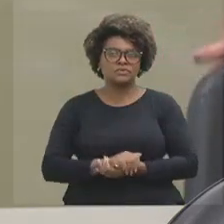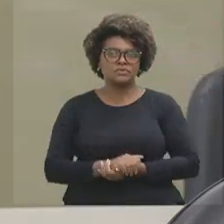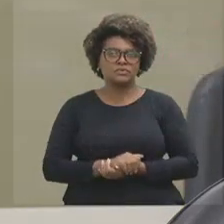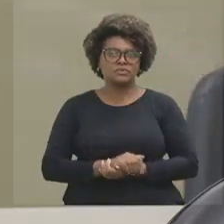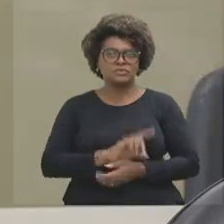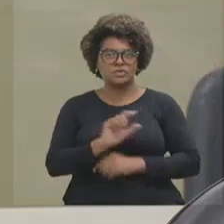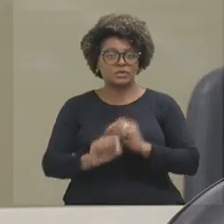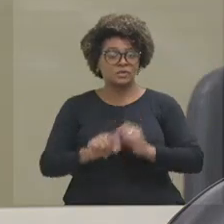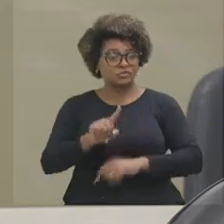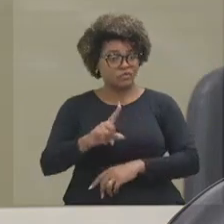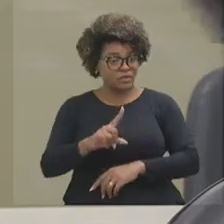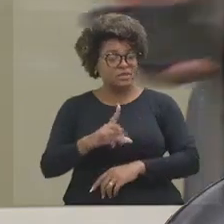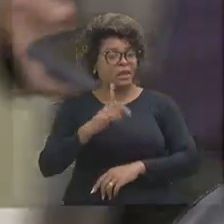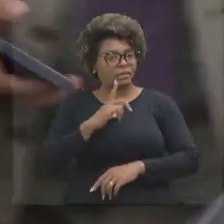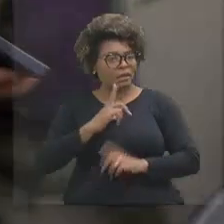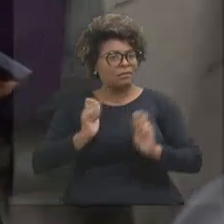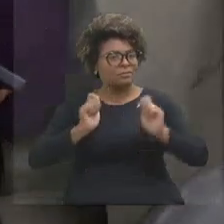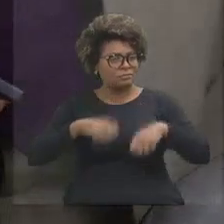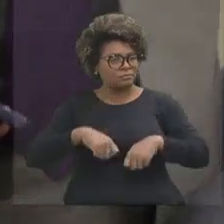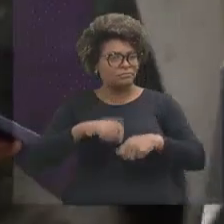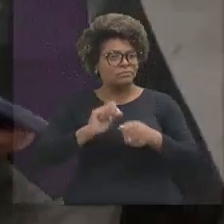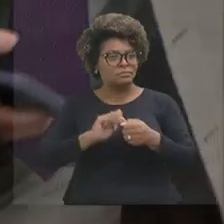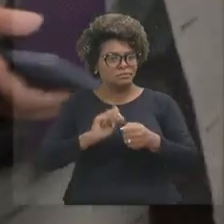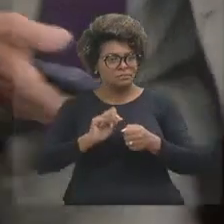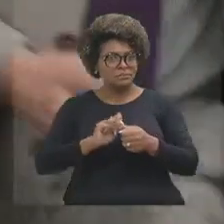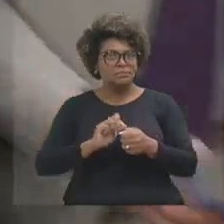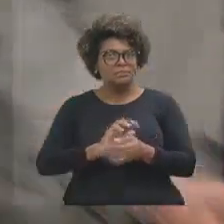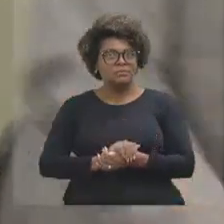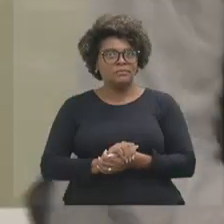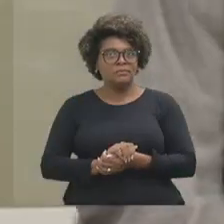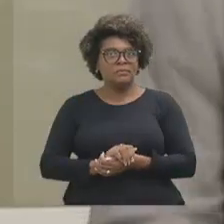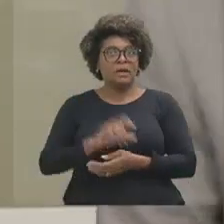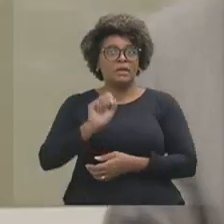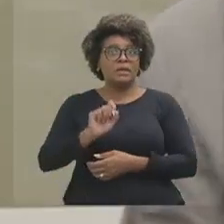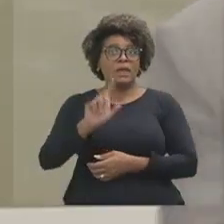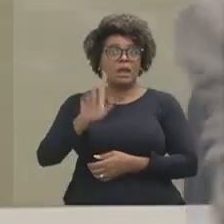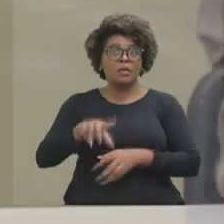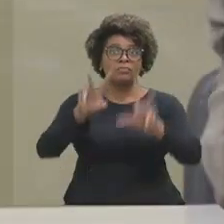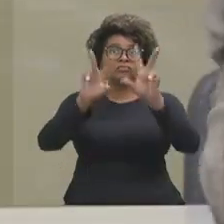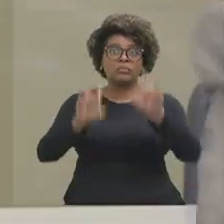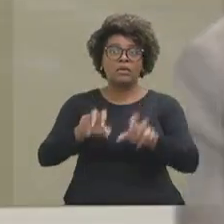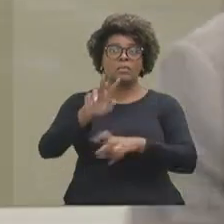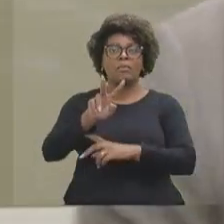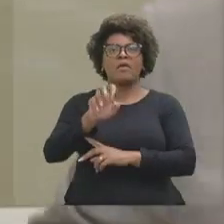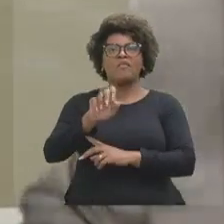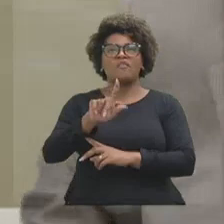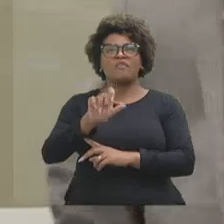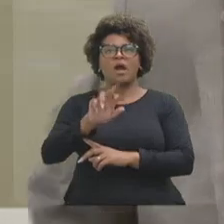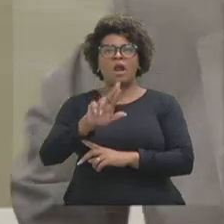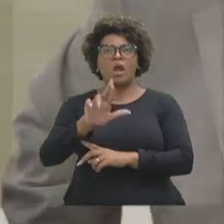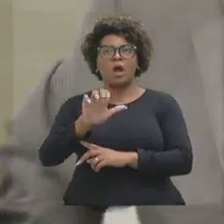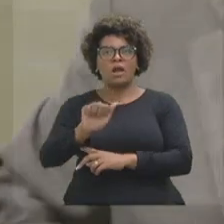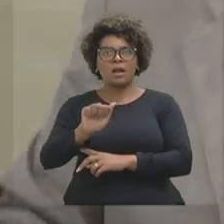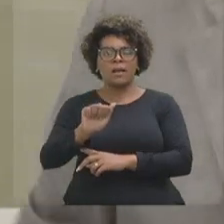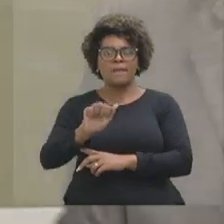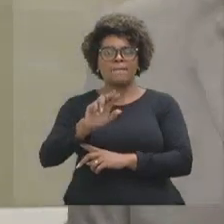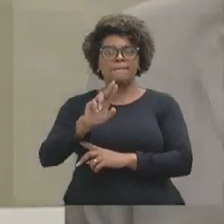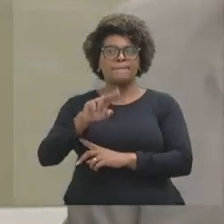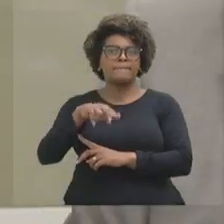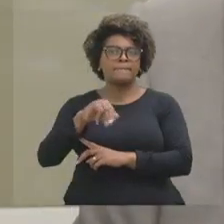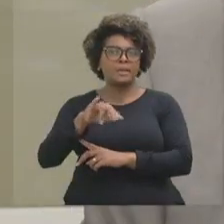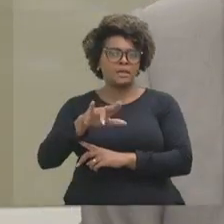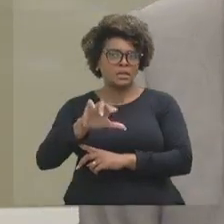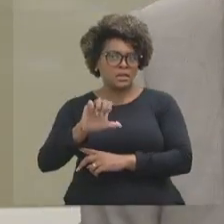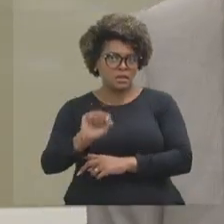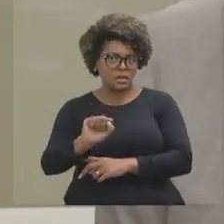que o senhor vem vencendo como a questão do valor a menos que valor a minas que tem que tem sido é